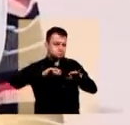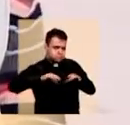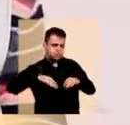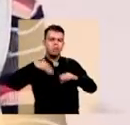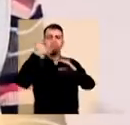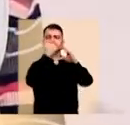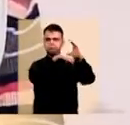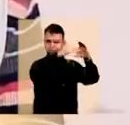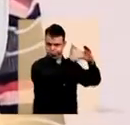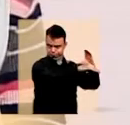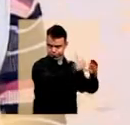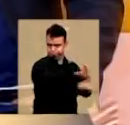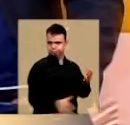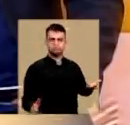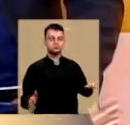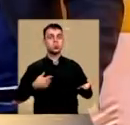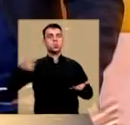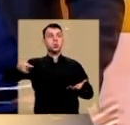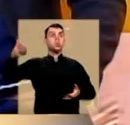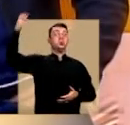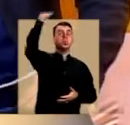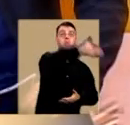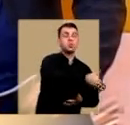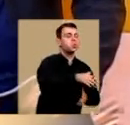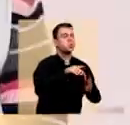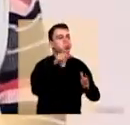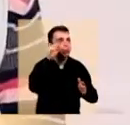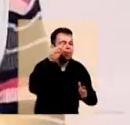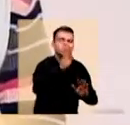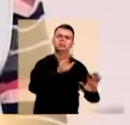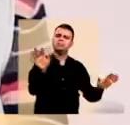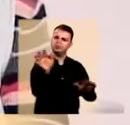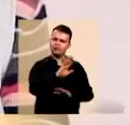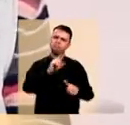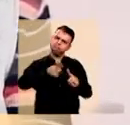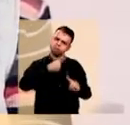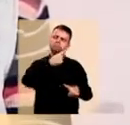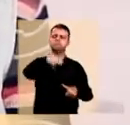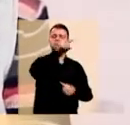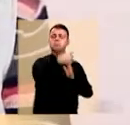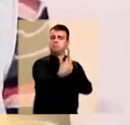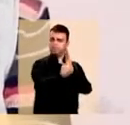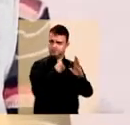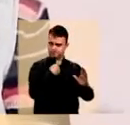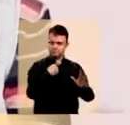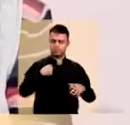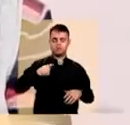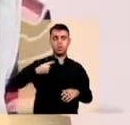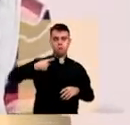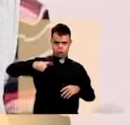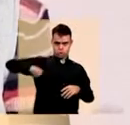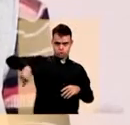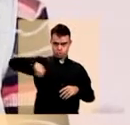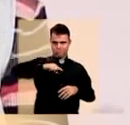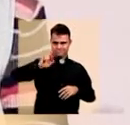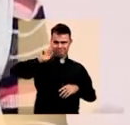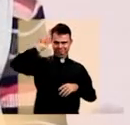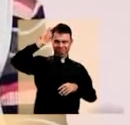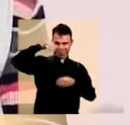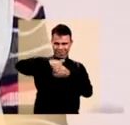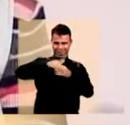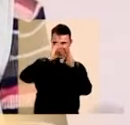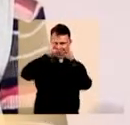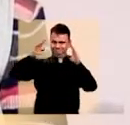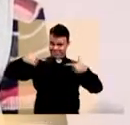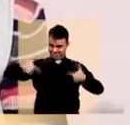pessoas. Eles precisam ir mais até o espaço. Eles fazem uma pesquisa, faz perguntas para a gente e a gente responde, nós